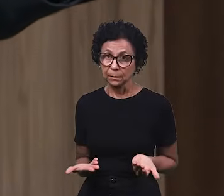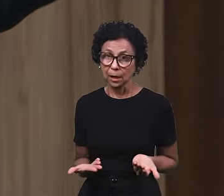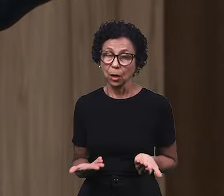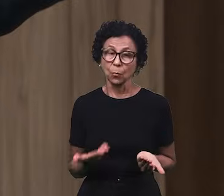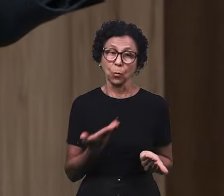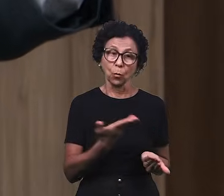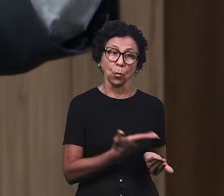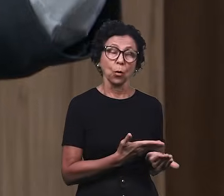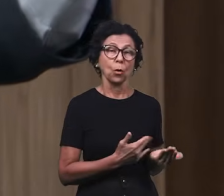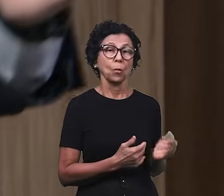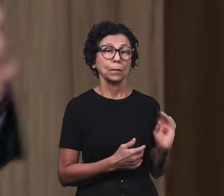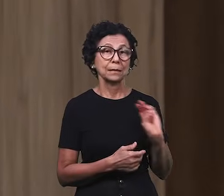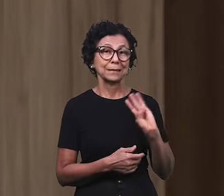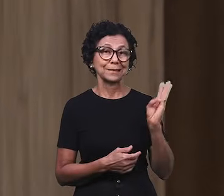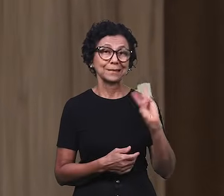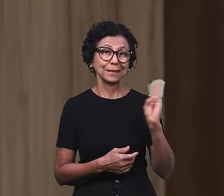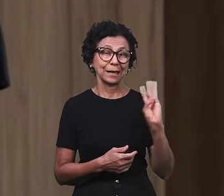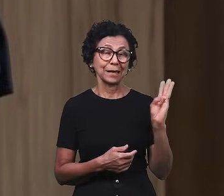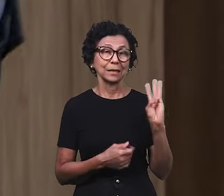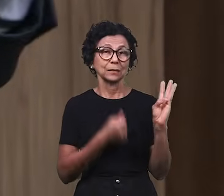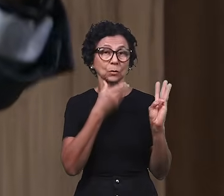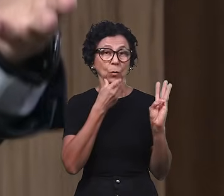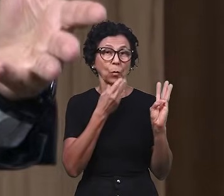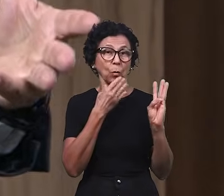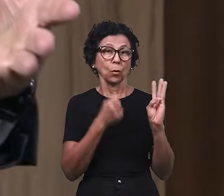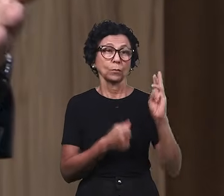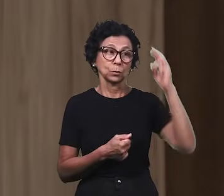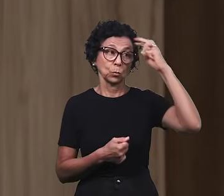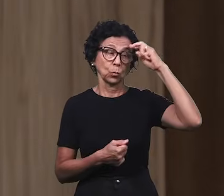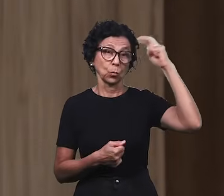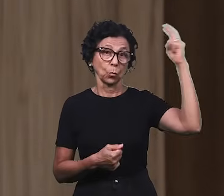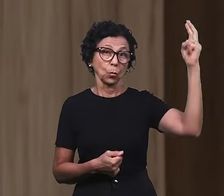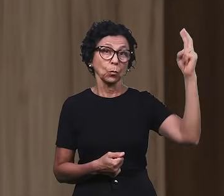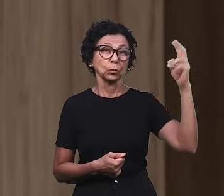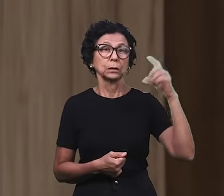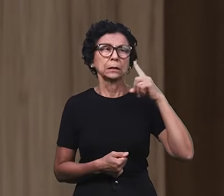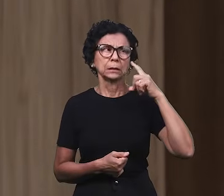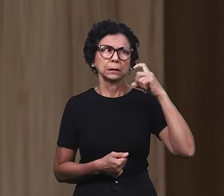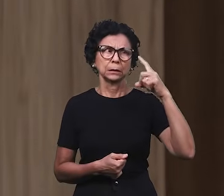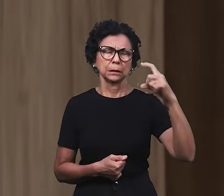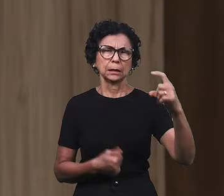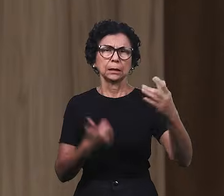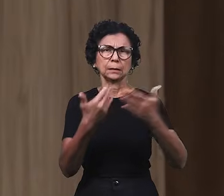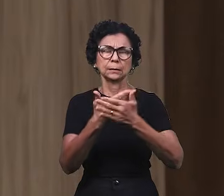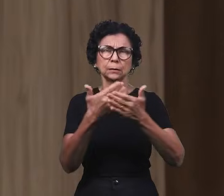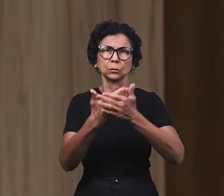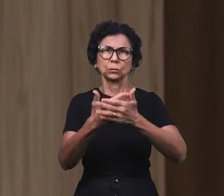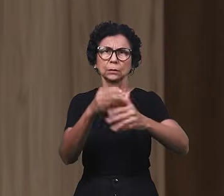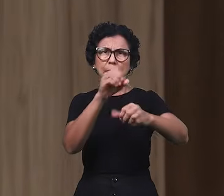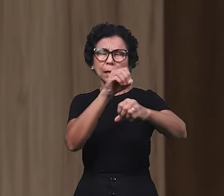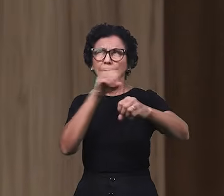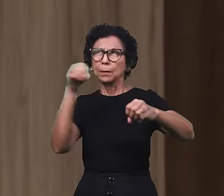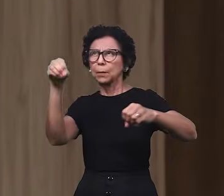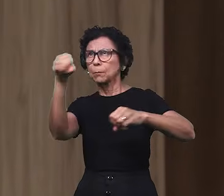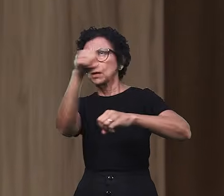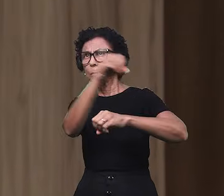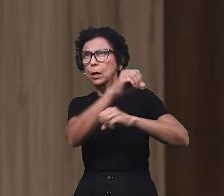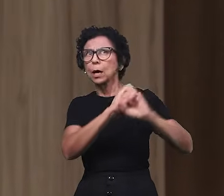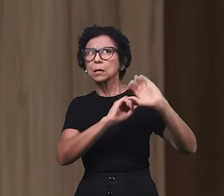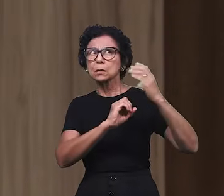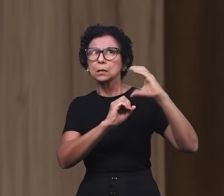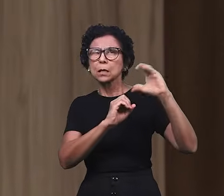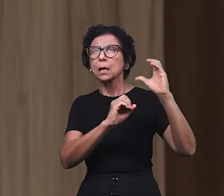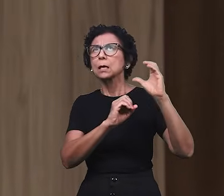interesse pela astronomia, que esses cientistas, e nós podemos dizer que esses magos eram